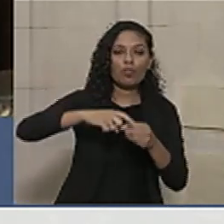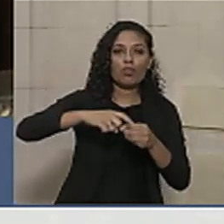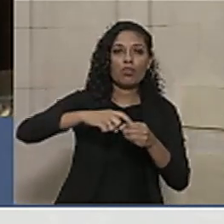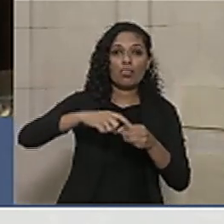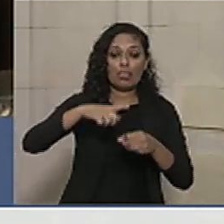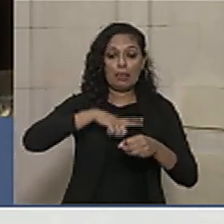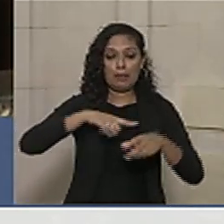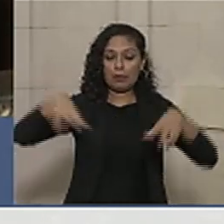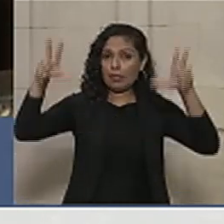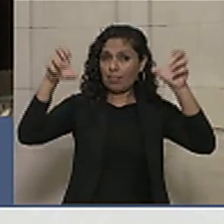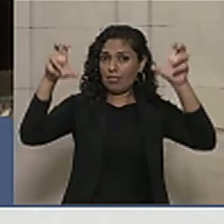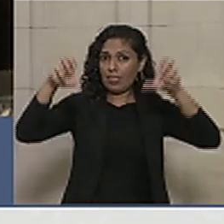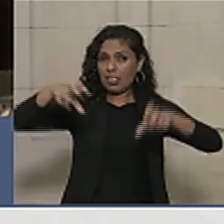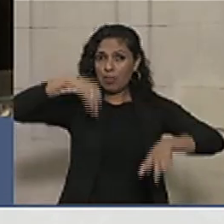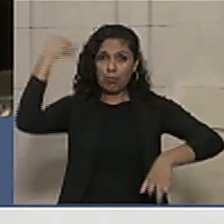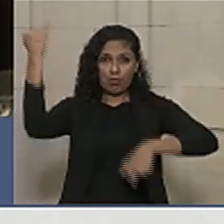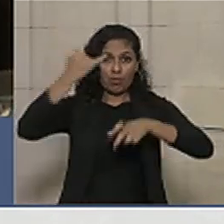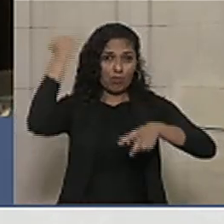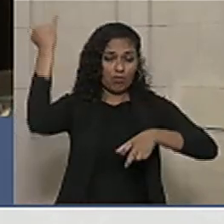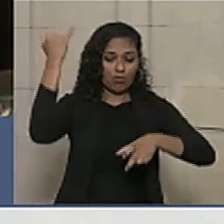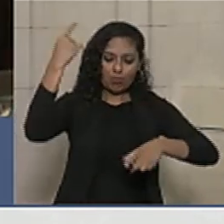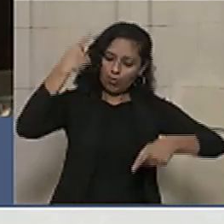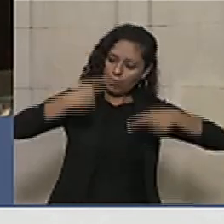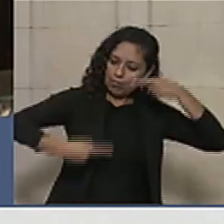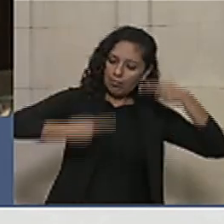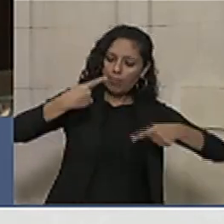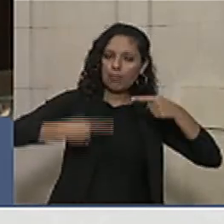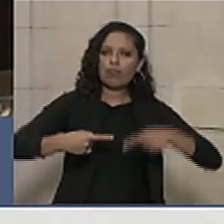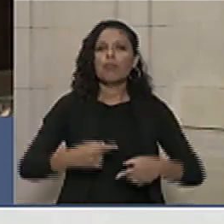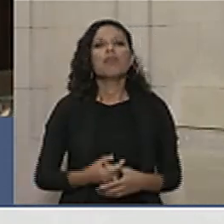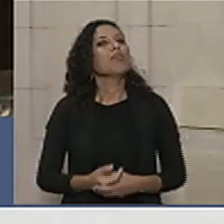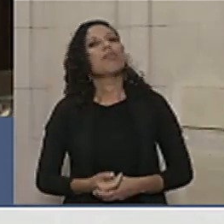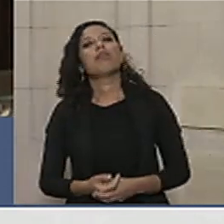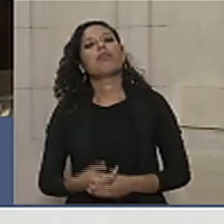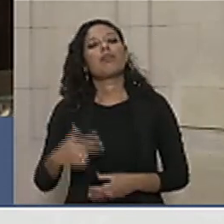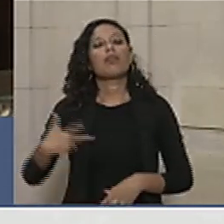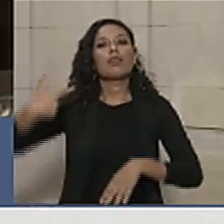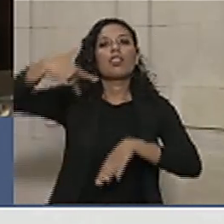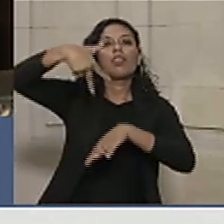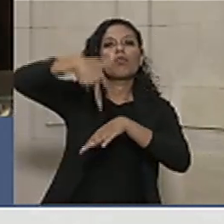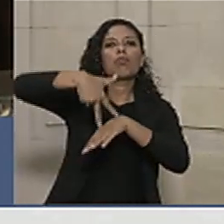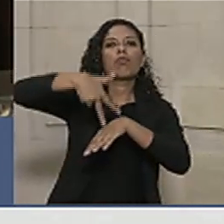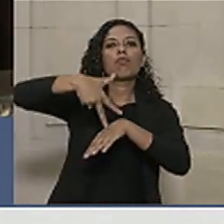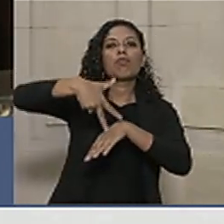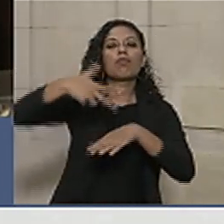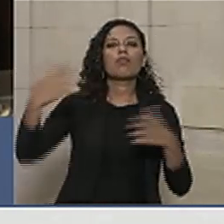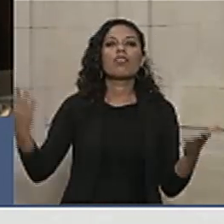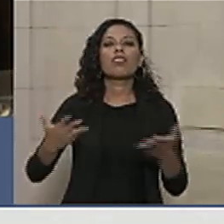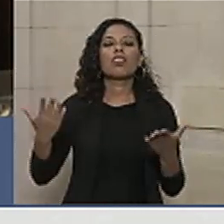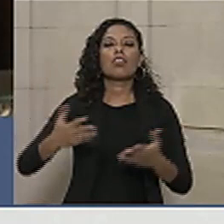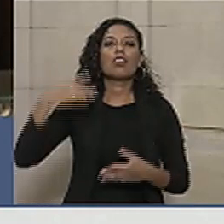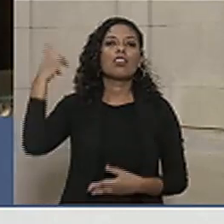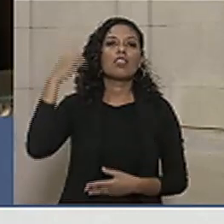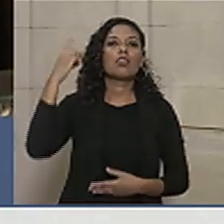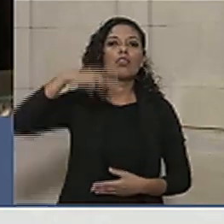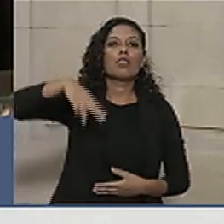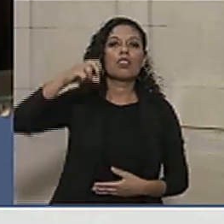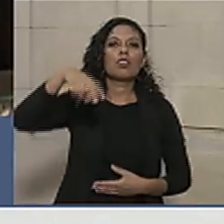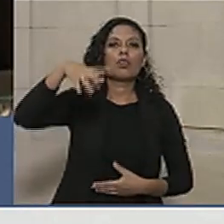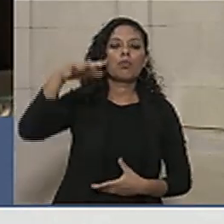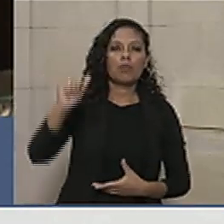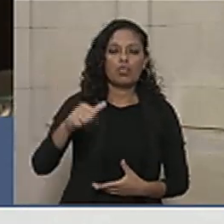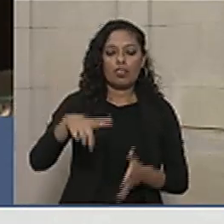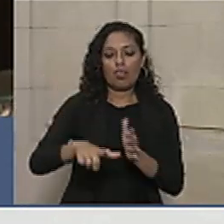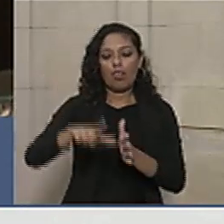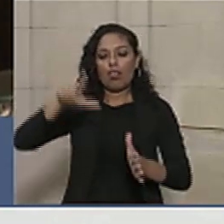temas importantes para o nosso debate. Quando subi aqui, deputada Mônica Francisco,